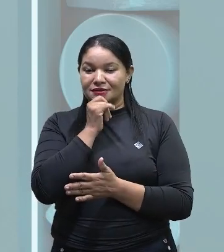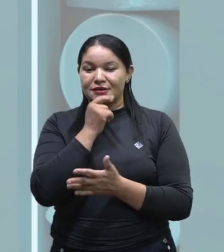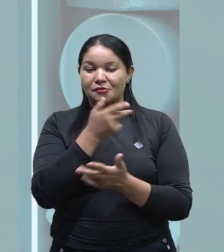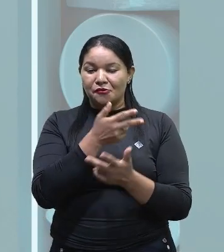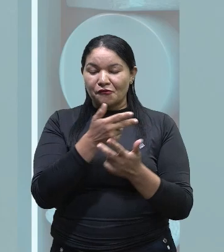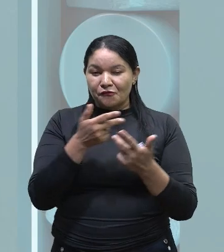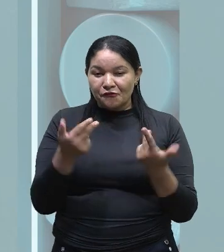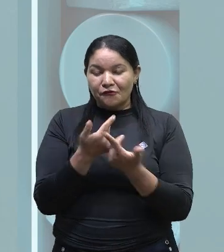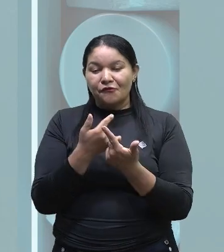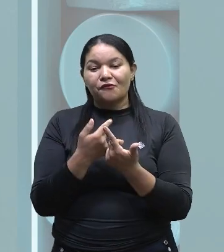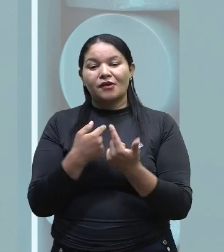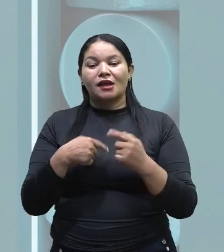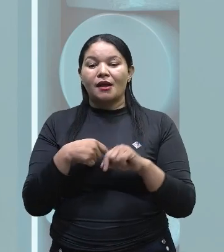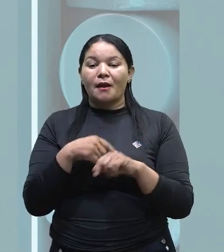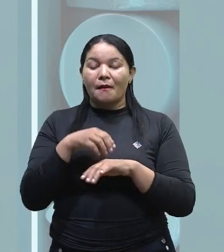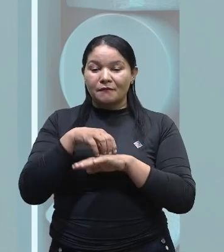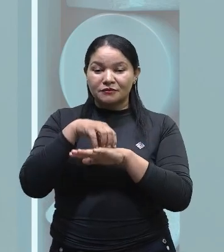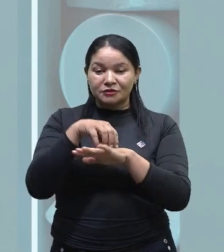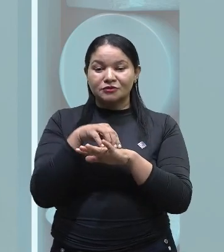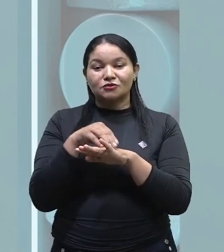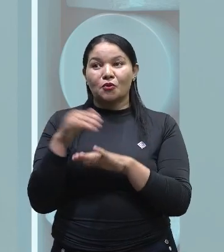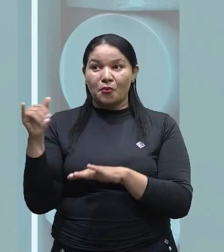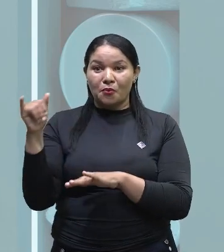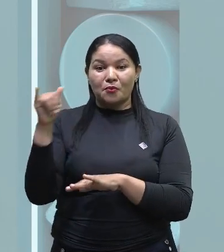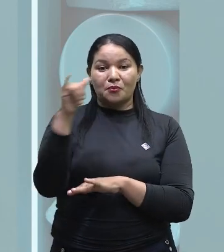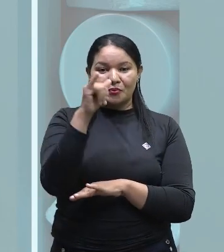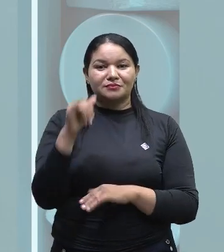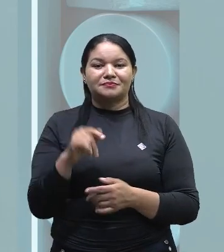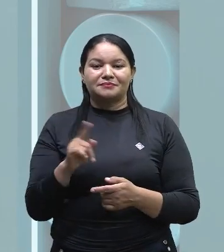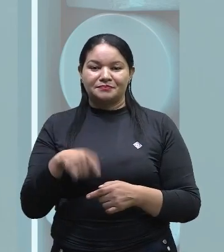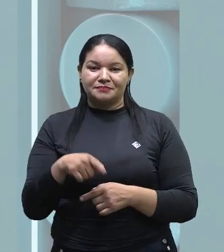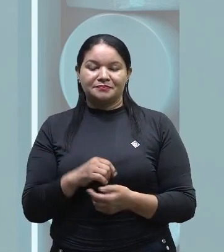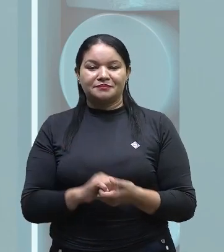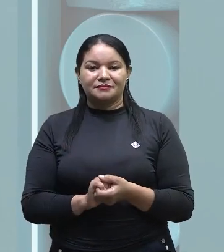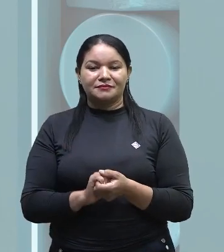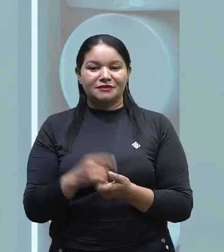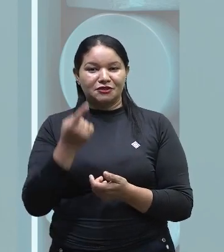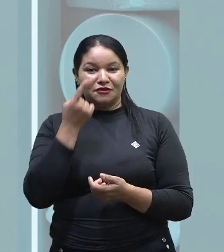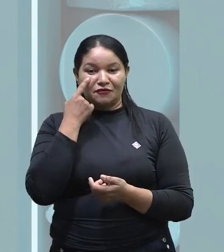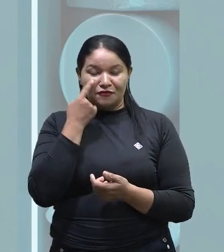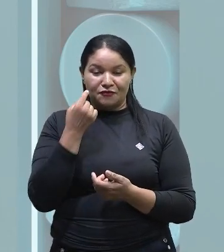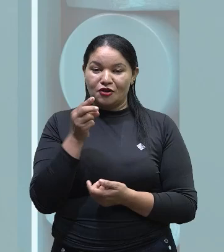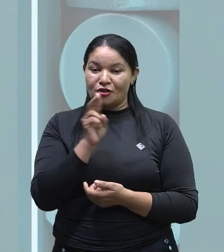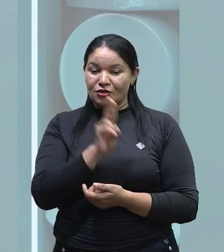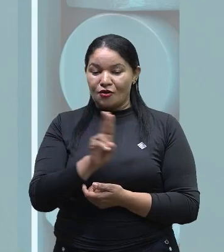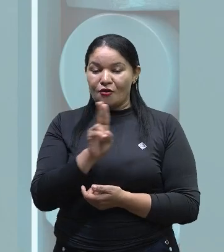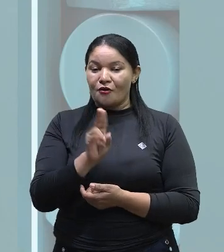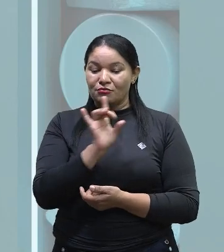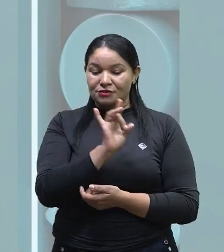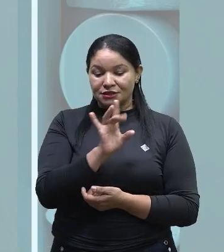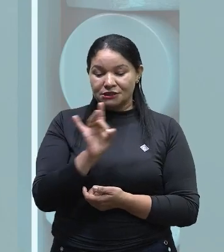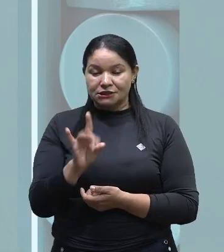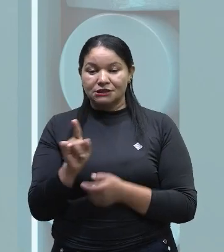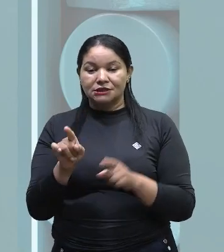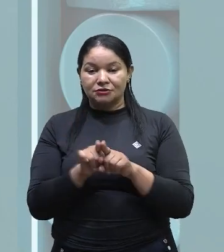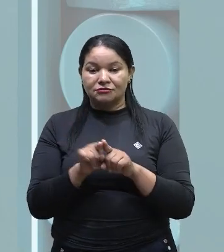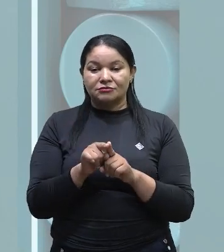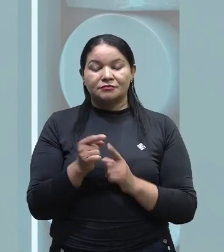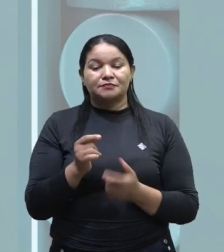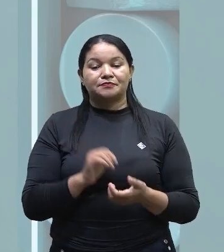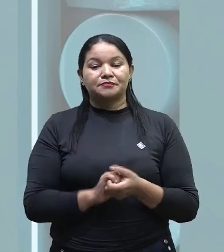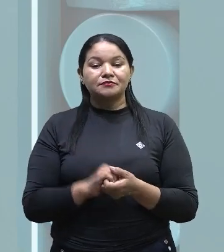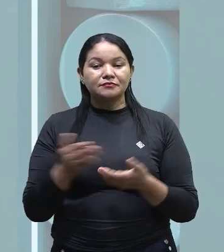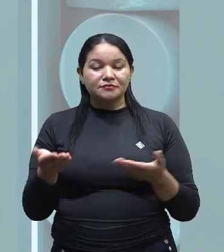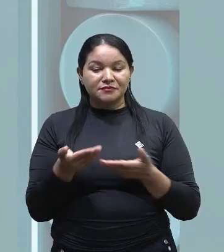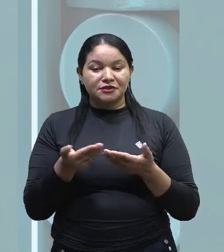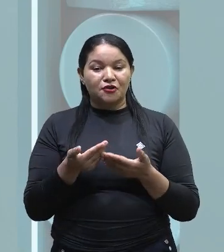de transporte que vão por el aire. E aí vimos os nomes em espanhol, vimos as imagens e agora